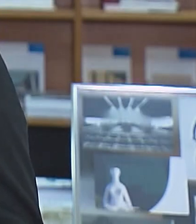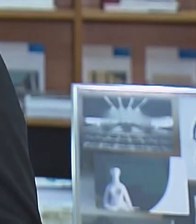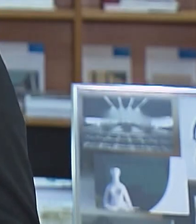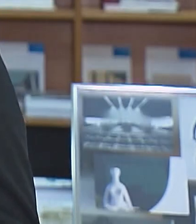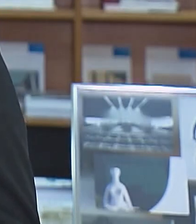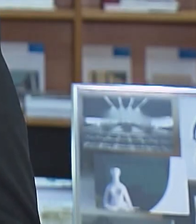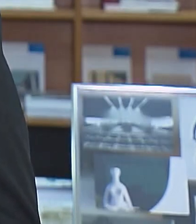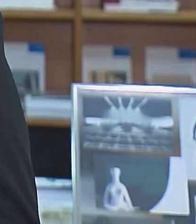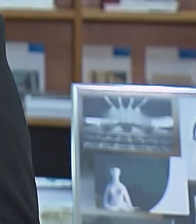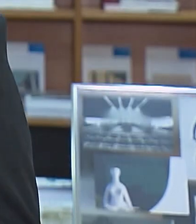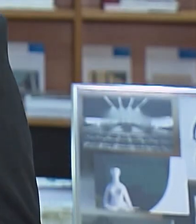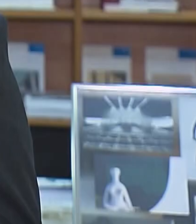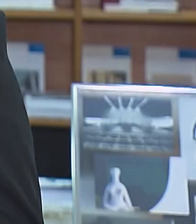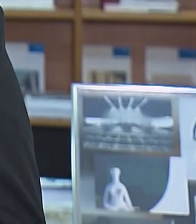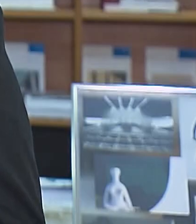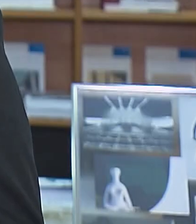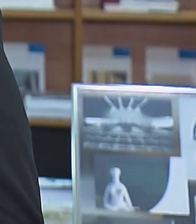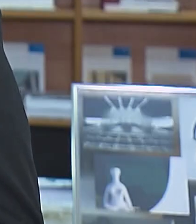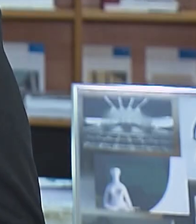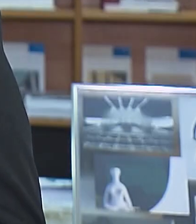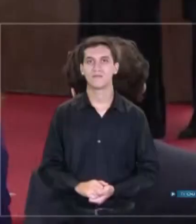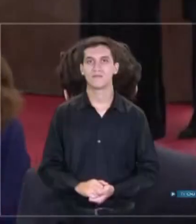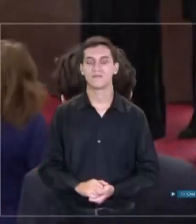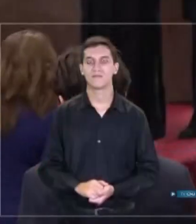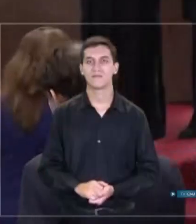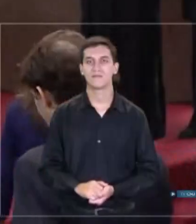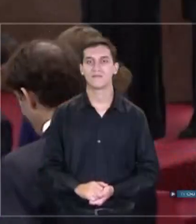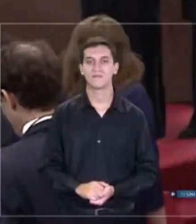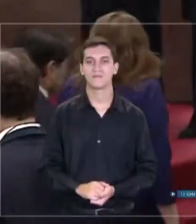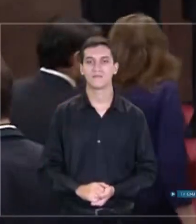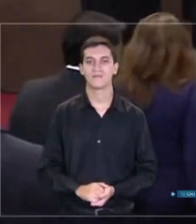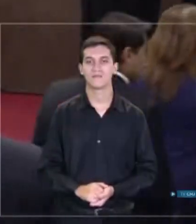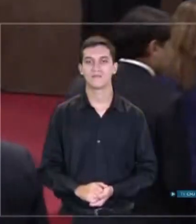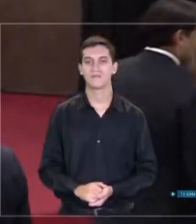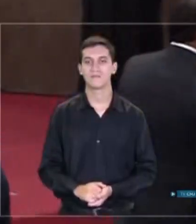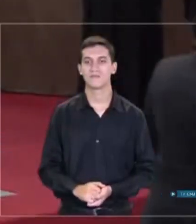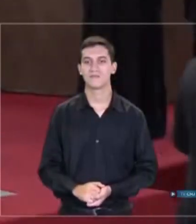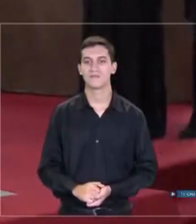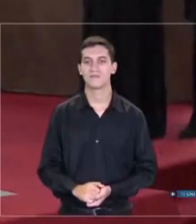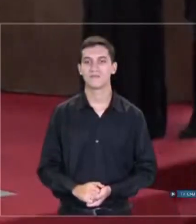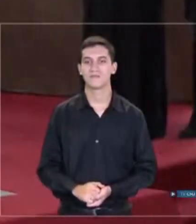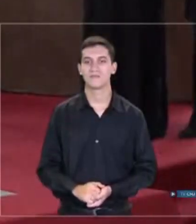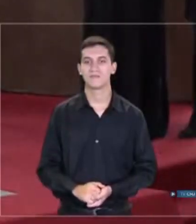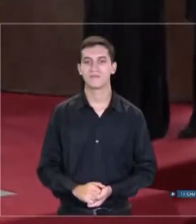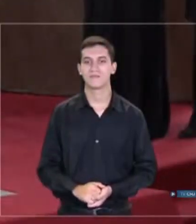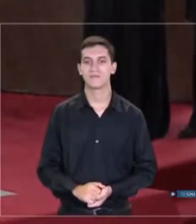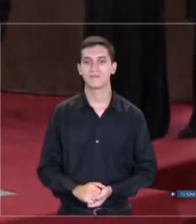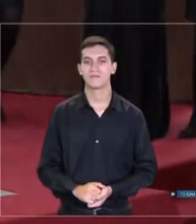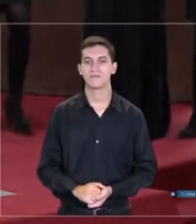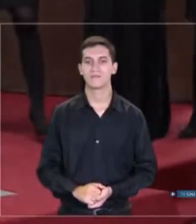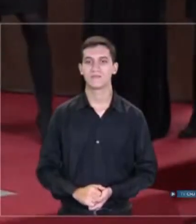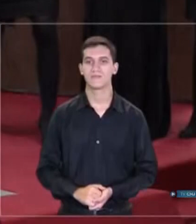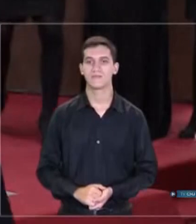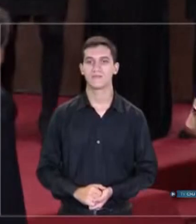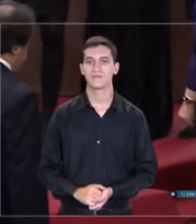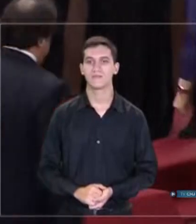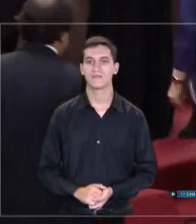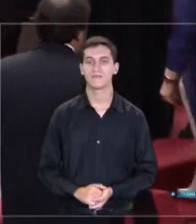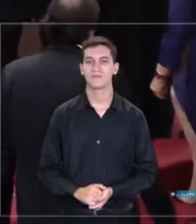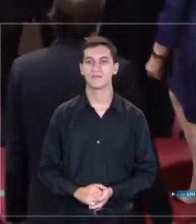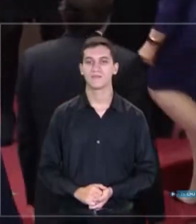por exemplo horário de atendimento e telefones esta foi a sexta edição do prêmio Os Vencedores foram